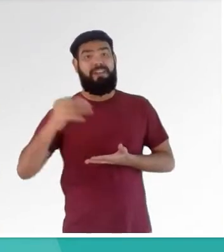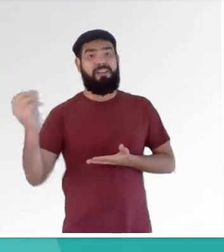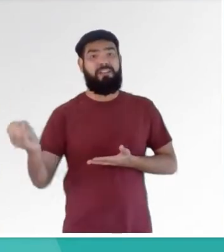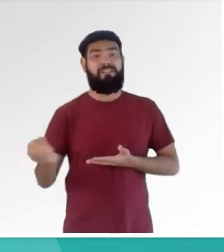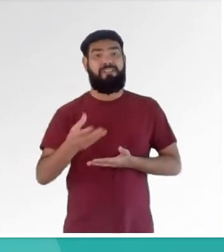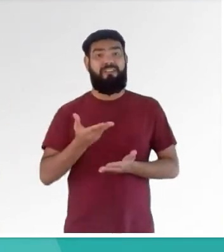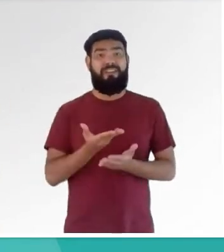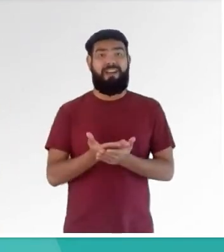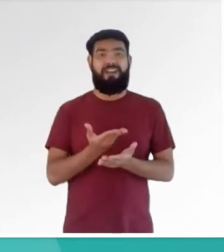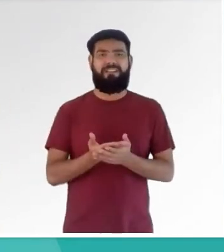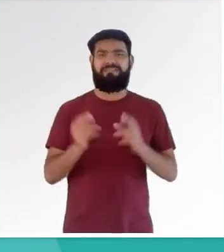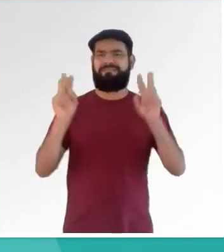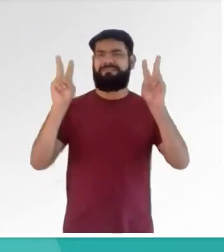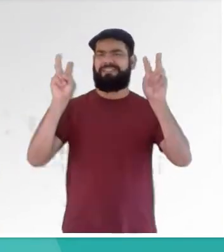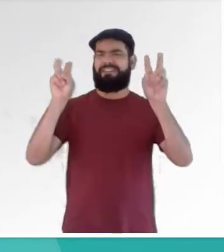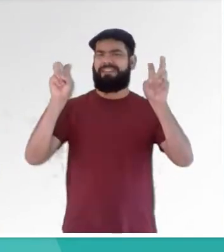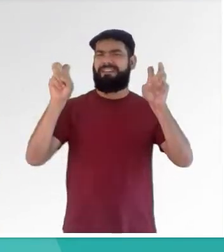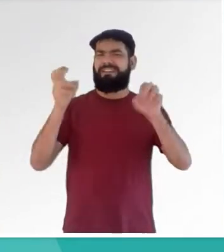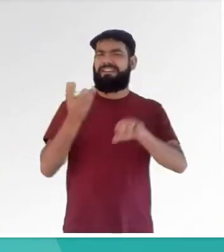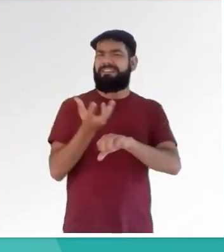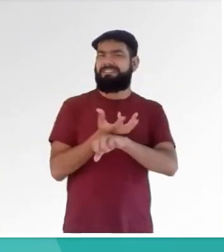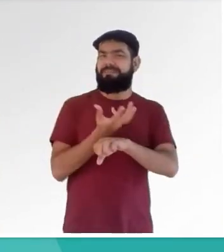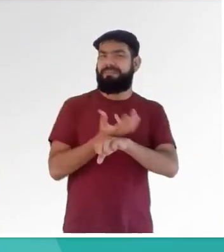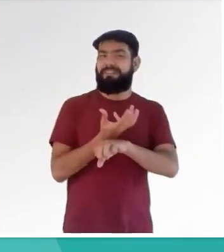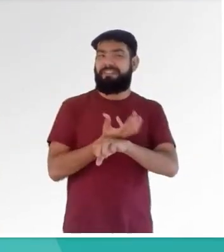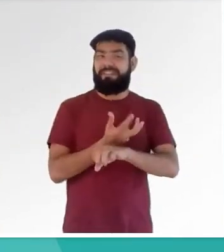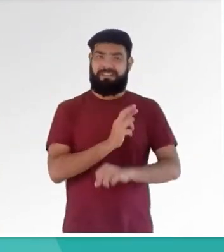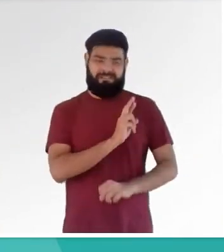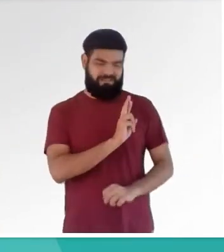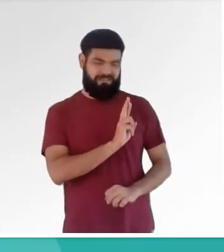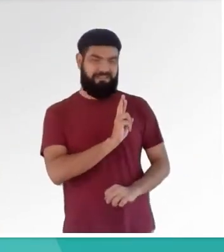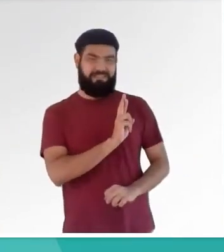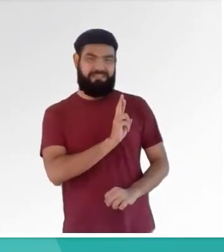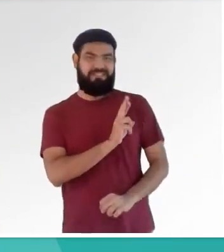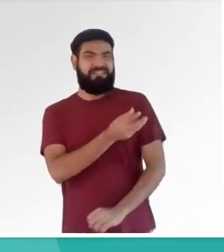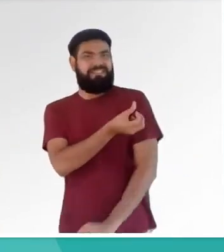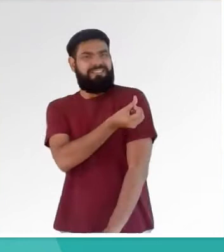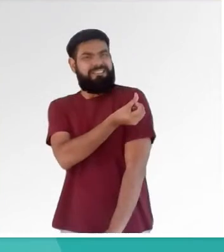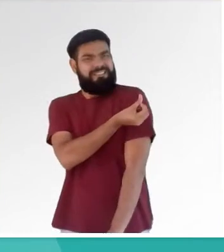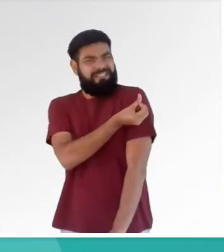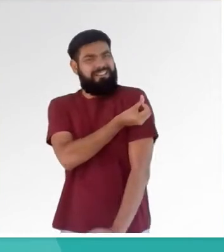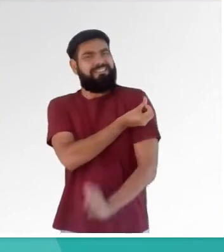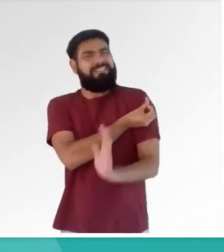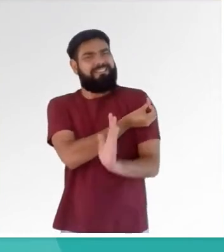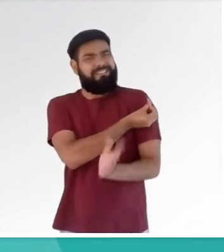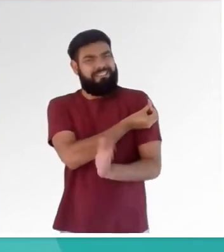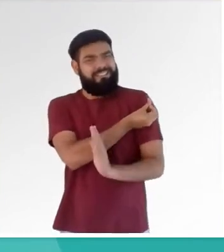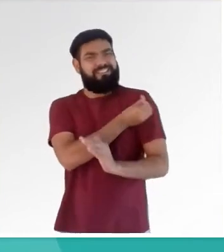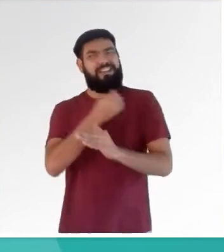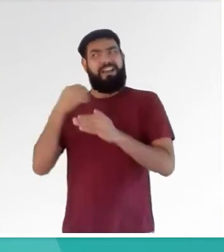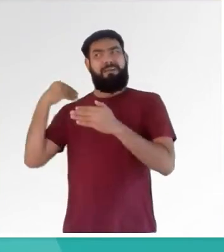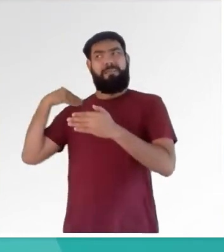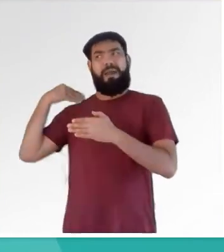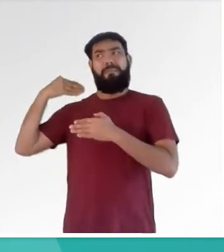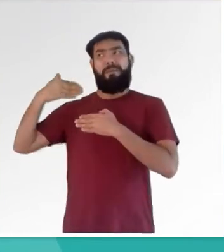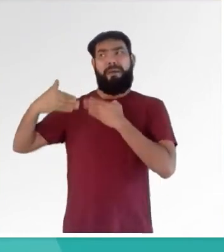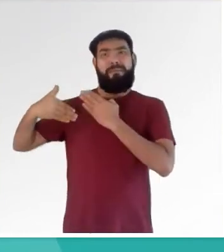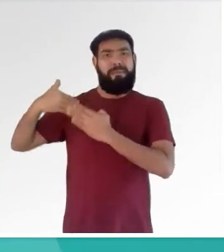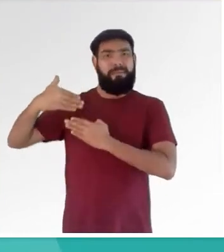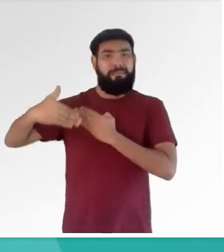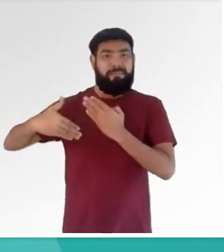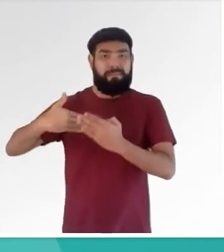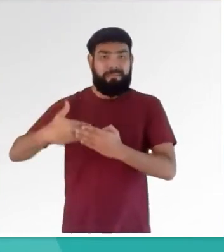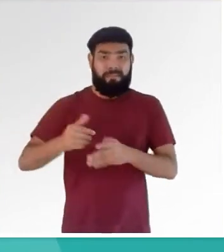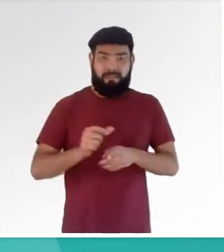no 6º ano. Nós já fizemos aí uma caminhada, né, da unidade 1 e hoje